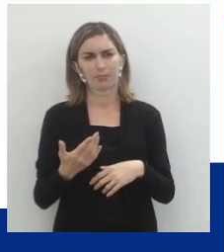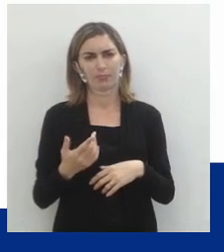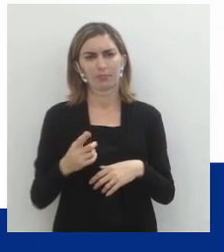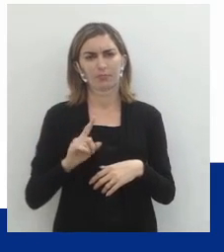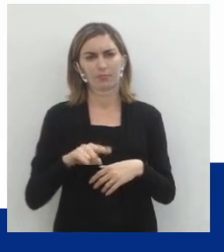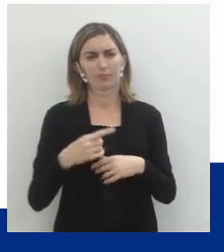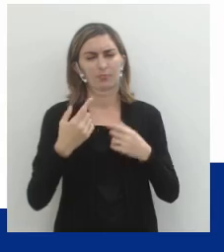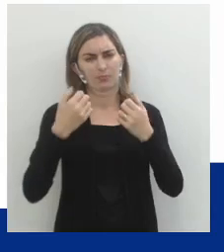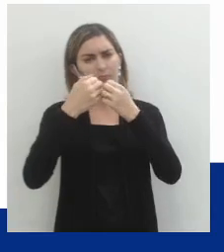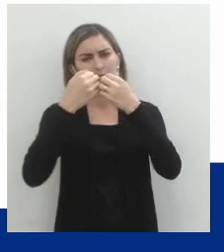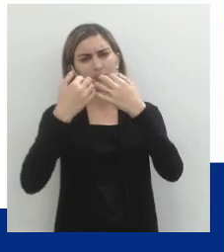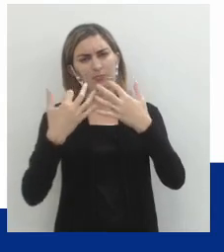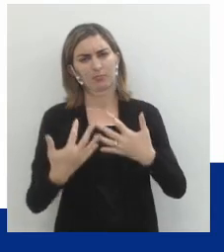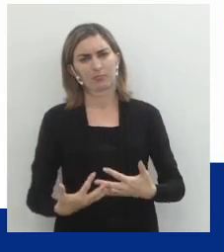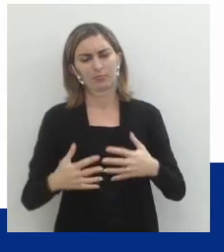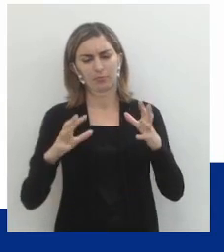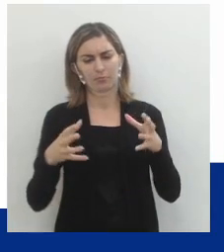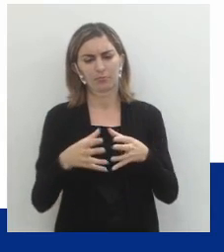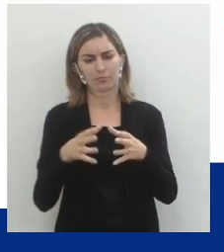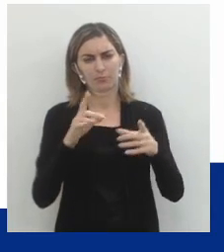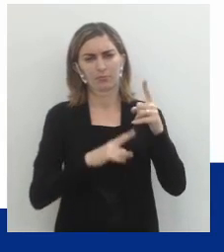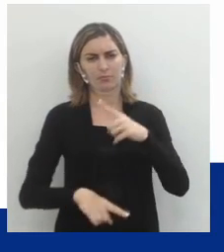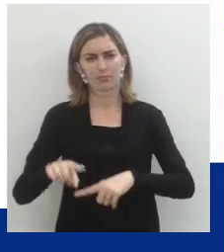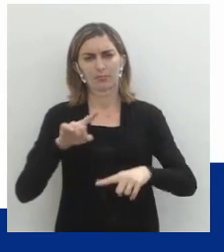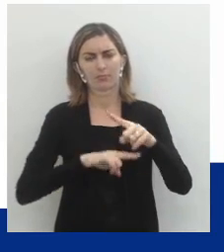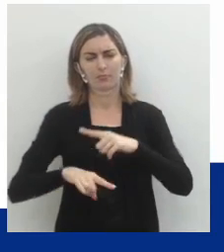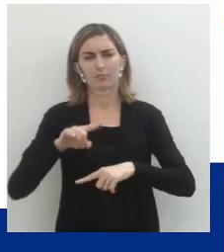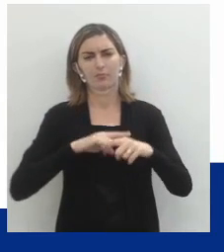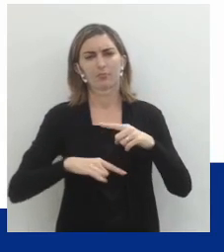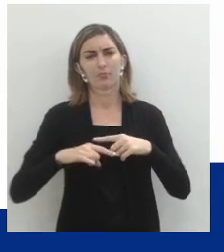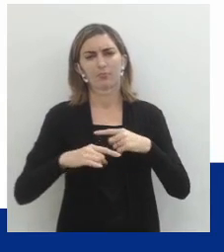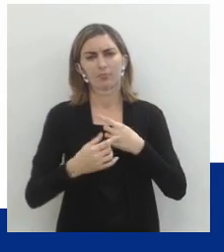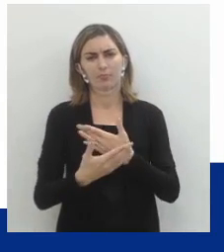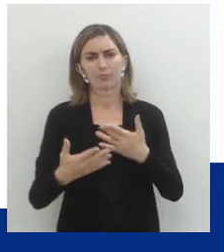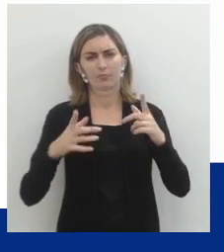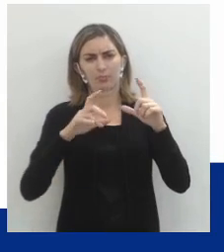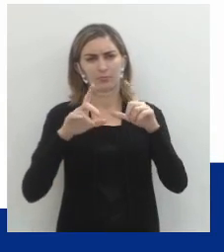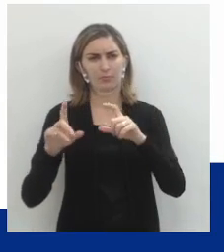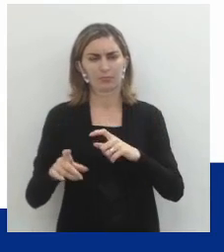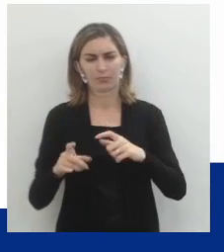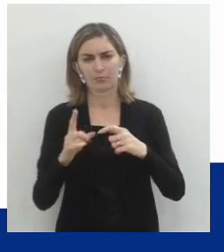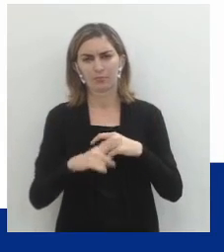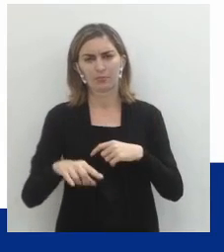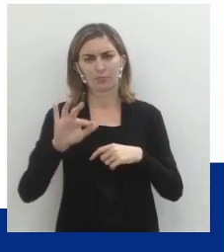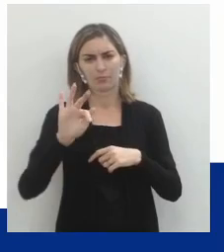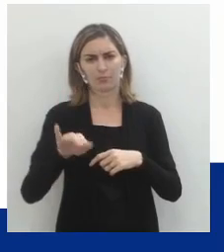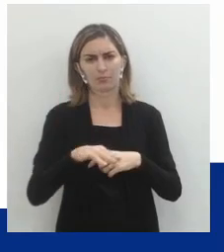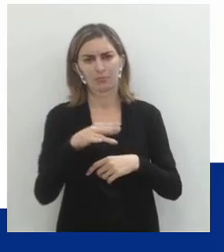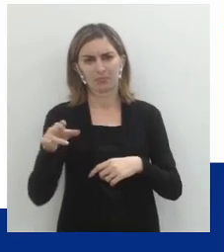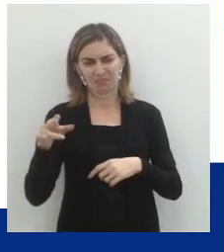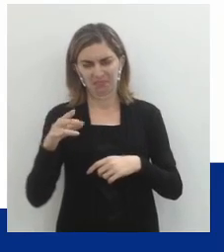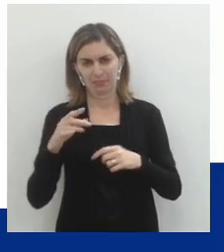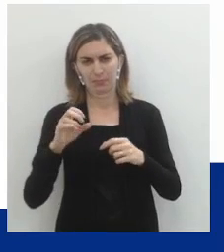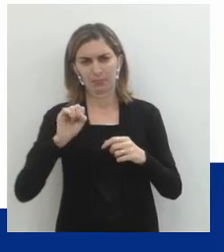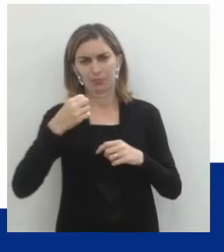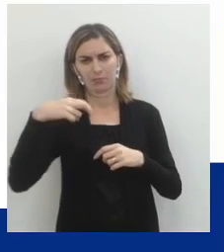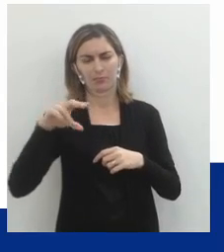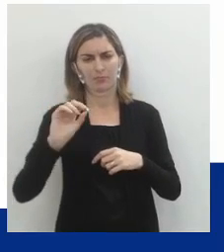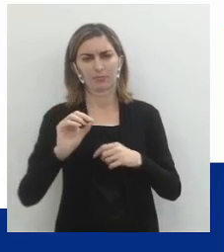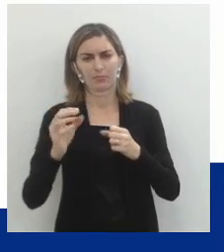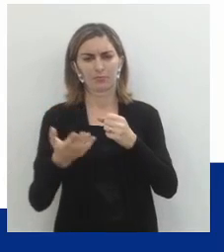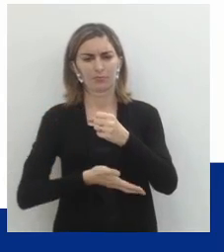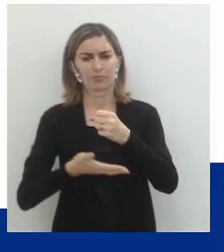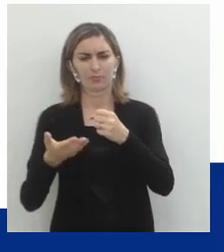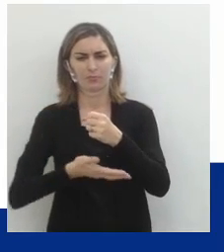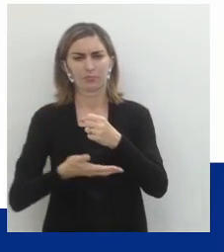a definição do conjunto domínio e do conjunto imagem da nossa função seno de x, a função